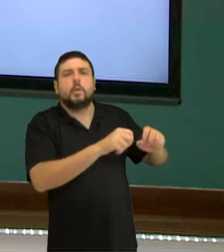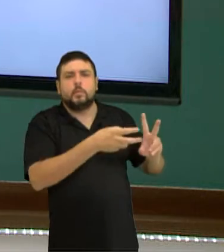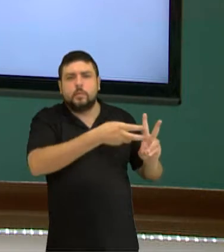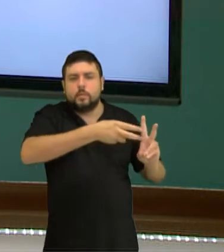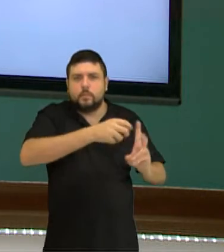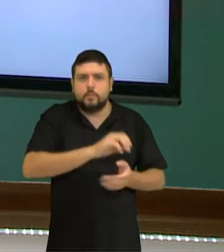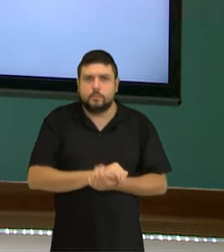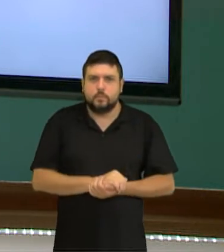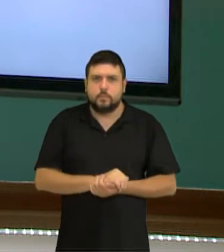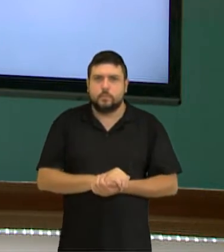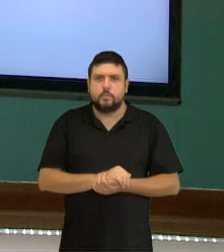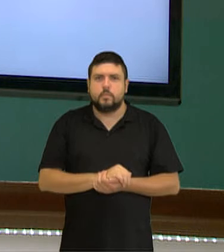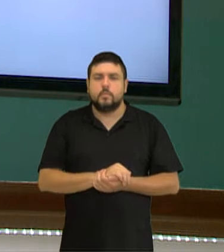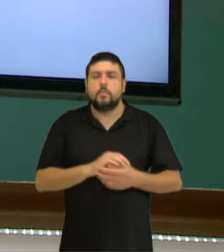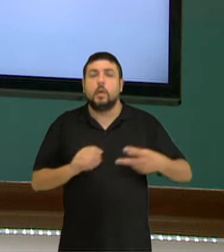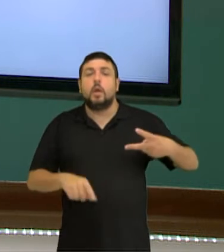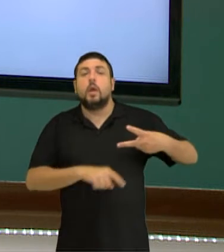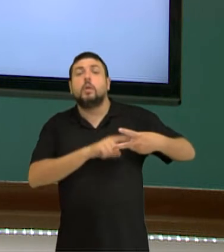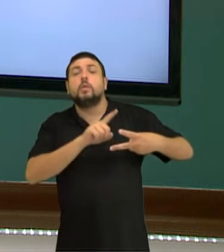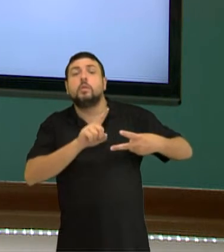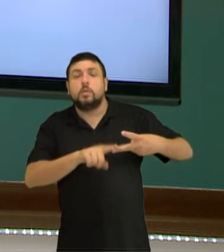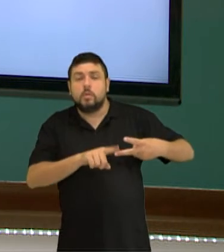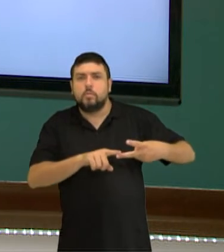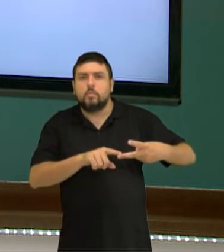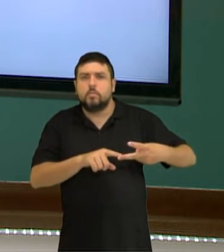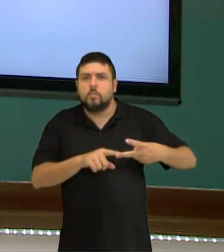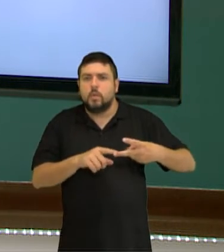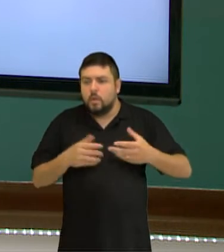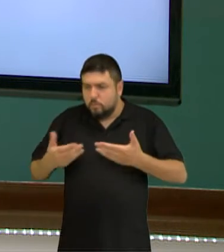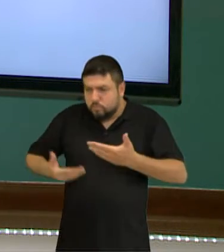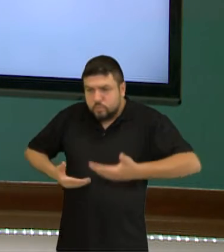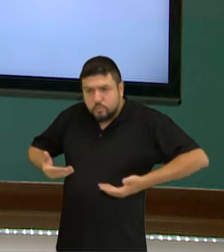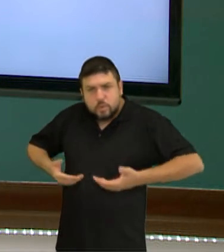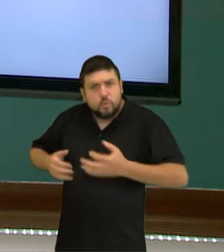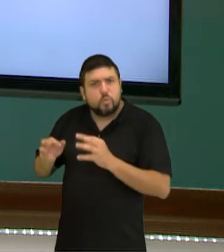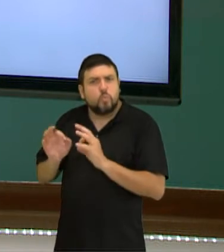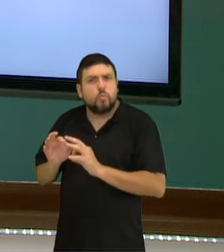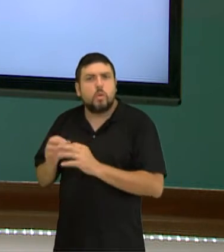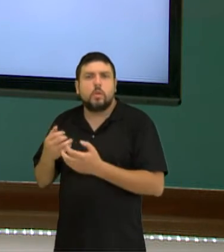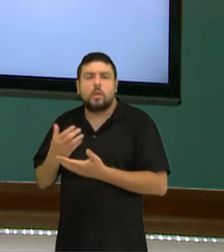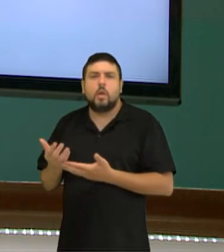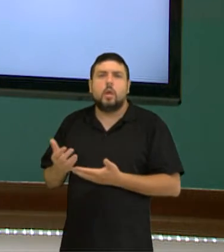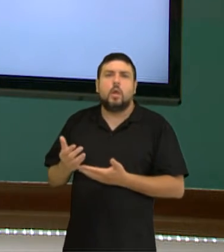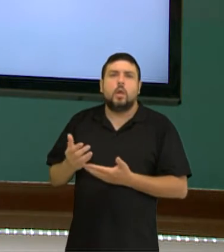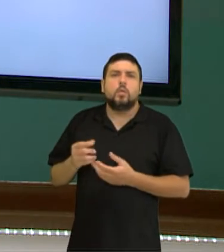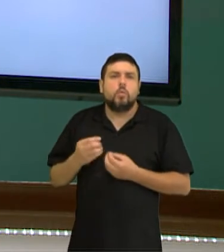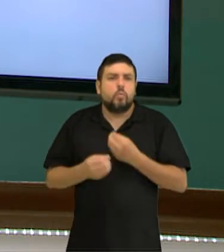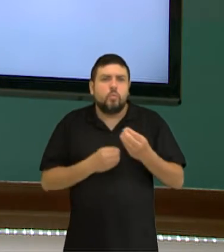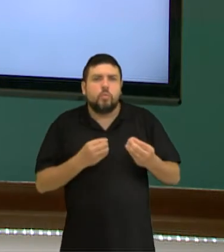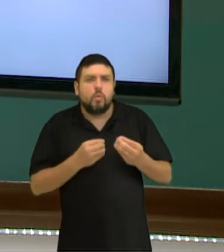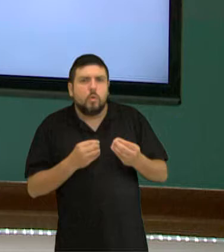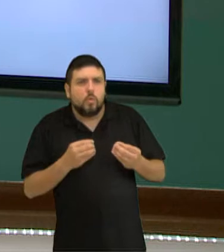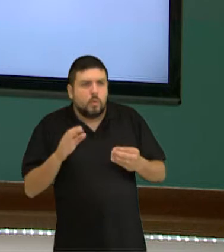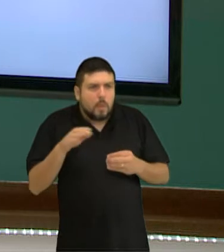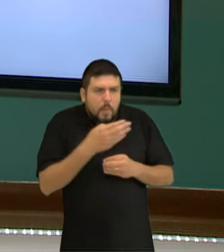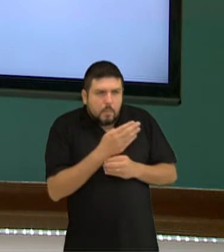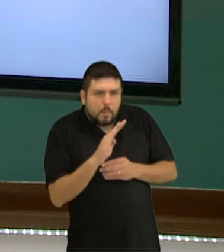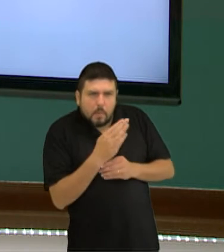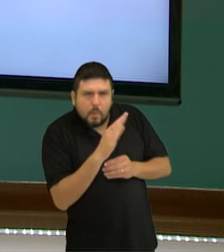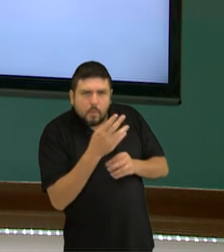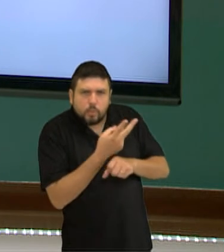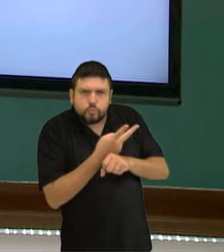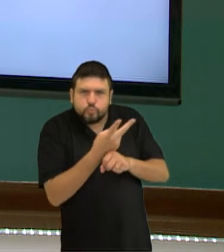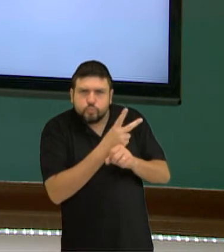males, como dizia na época, né? Como eu não tenho mão de obra, então eu me embrenho no sertão, no interior do Brasil, em busca desses indígenas.